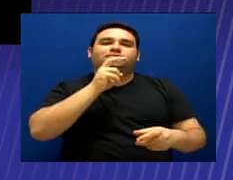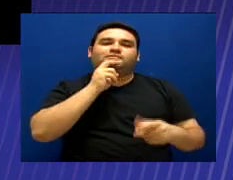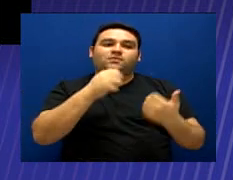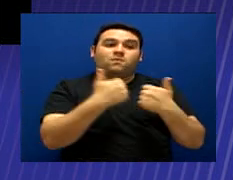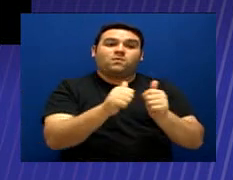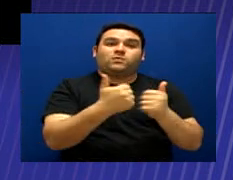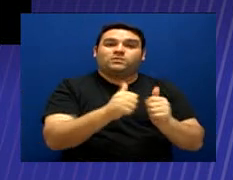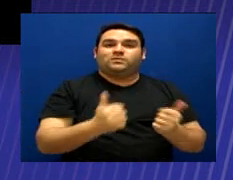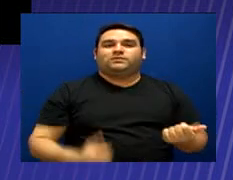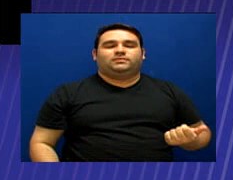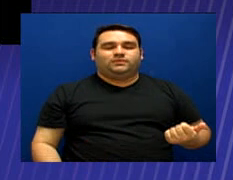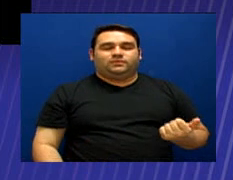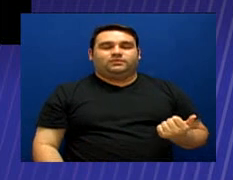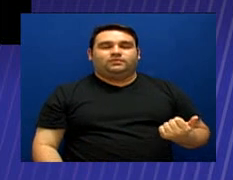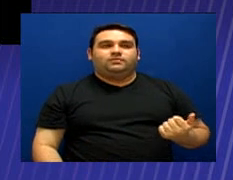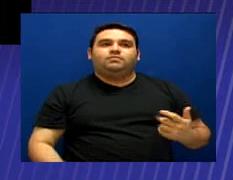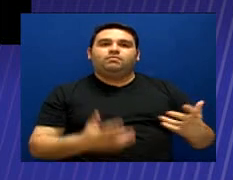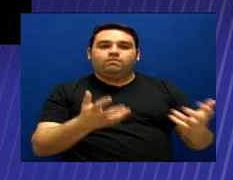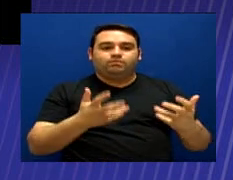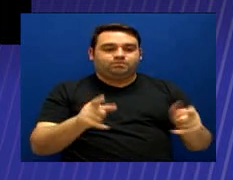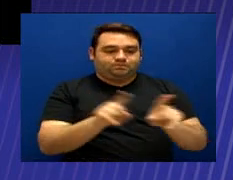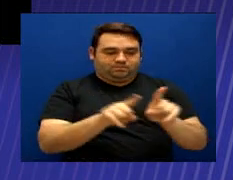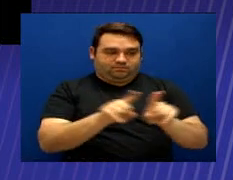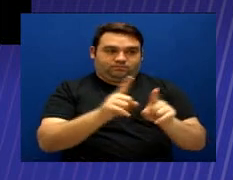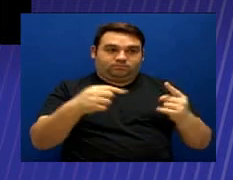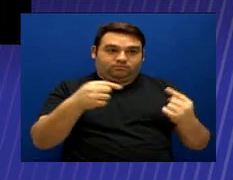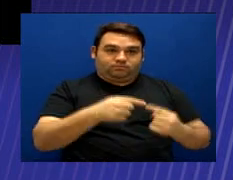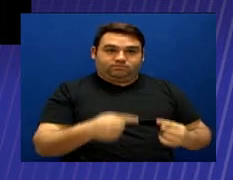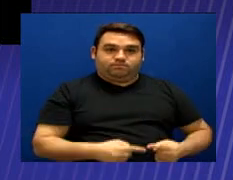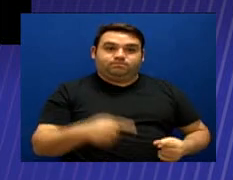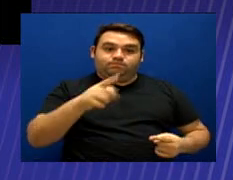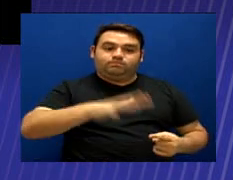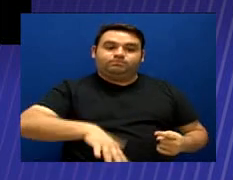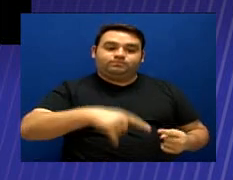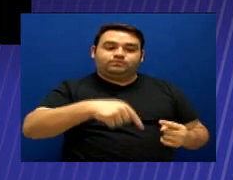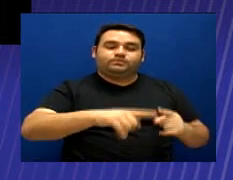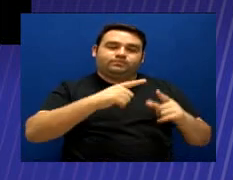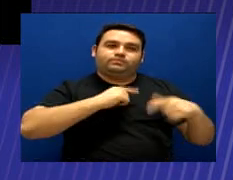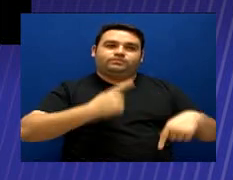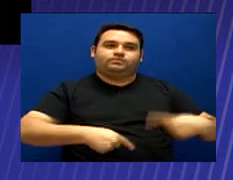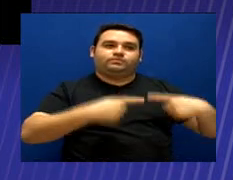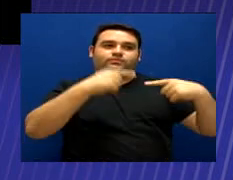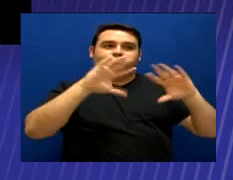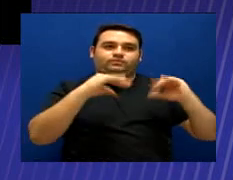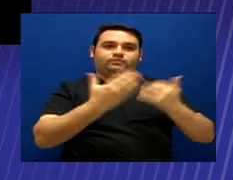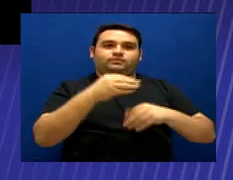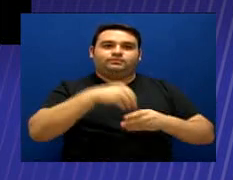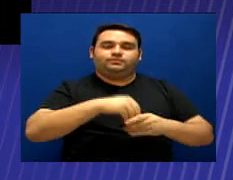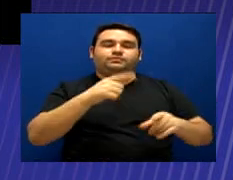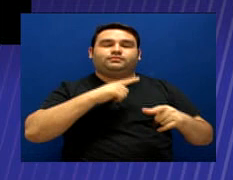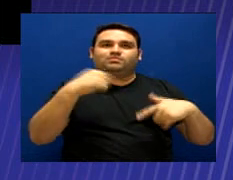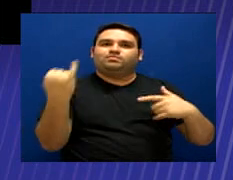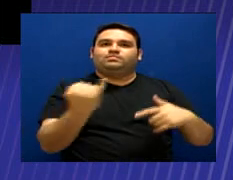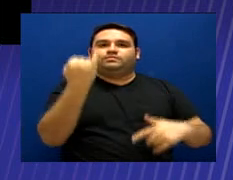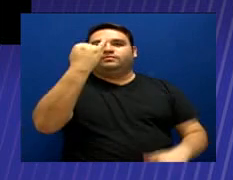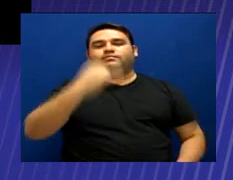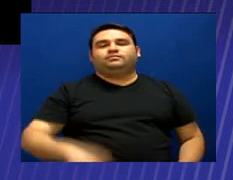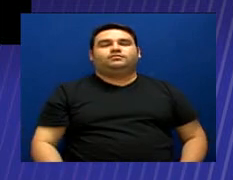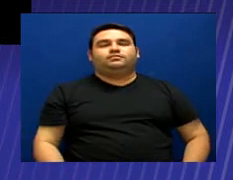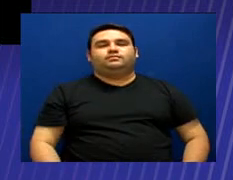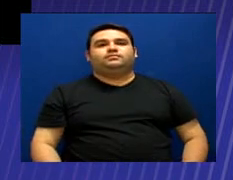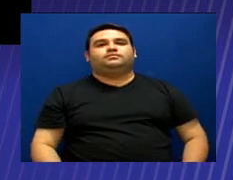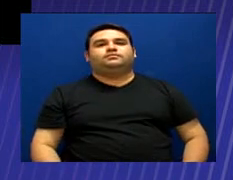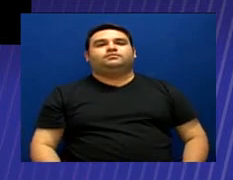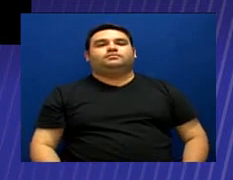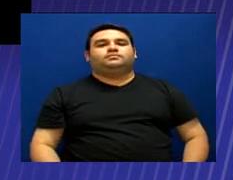Transporte Público. E nós gostaríamos também que isso fosse objeto de votação. Isso é muito importante.